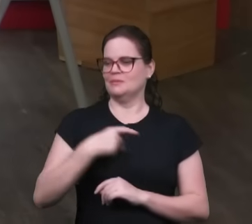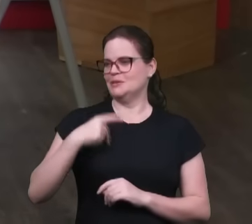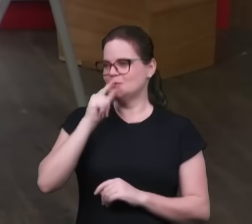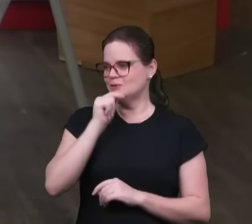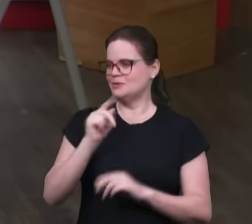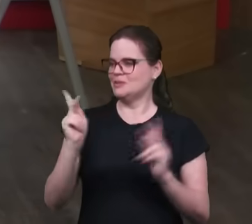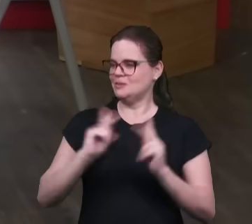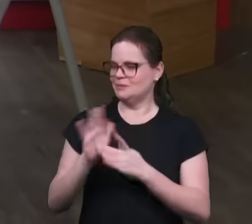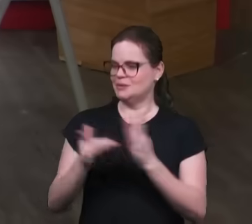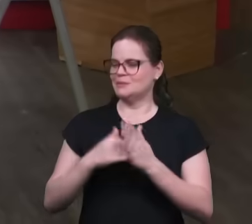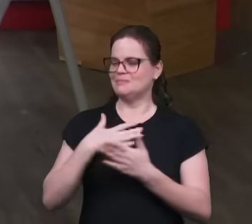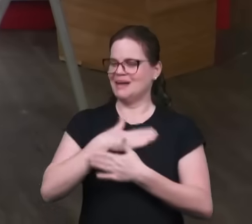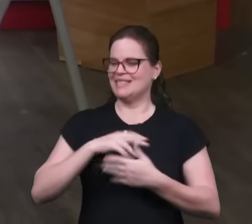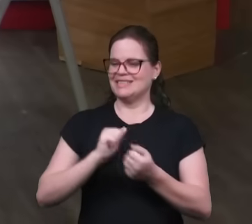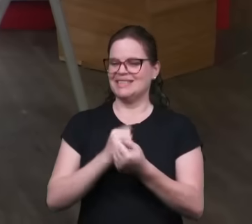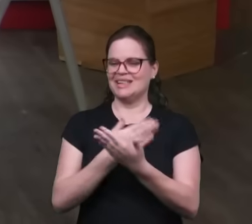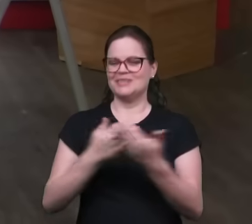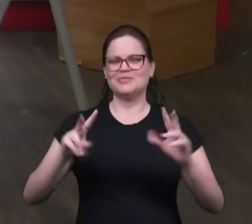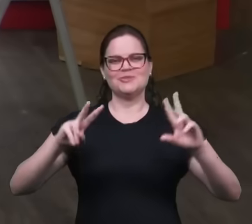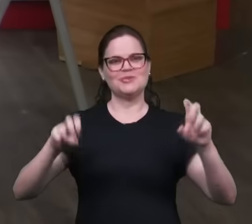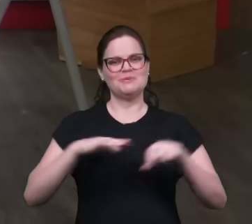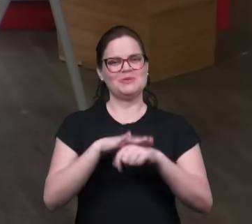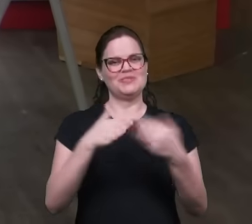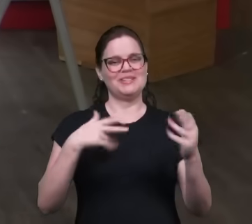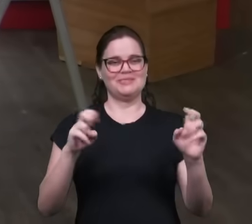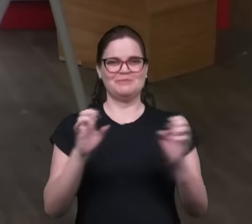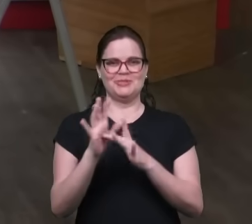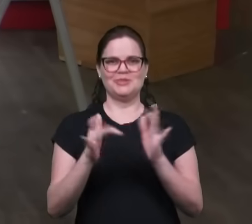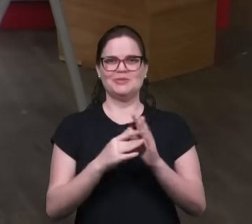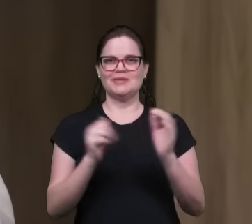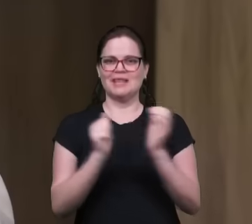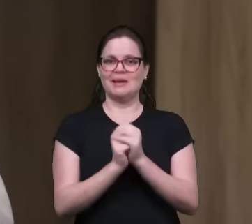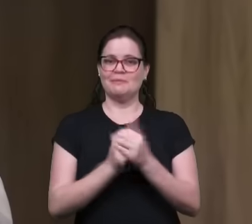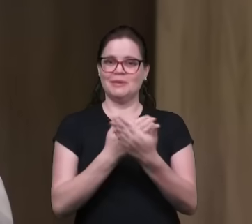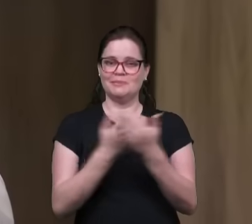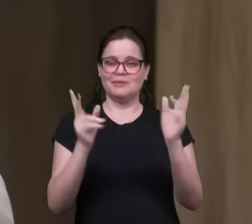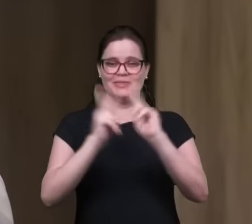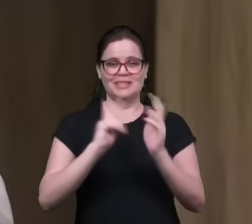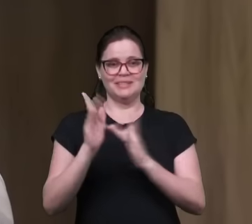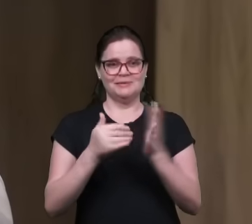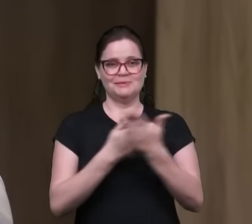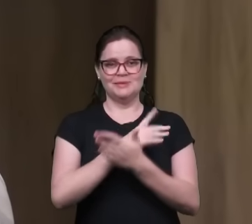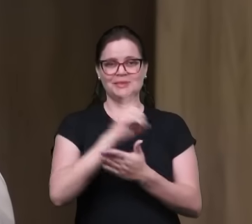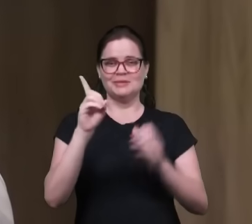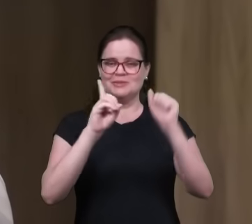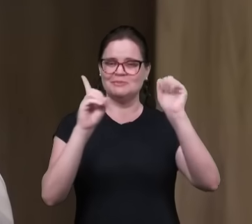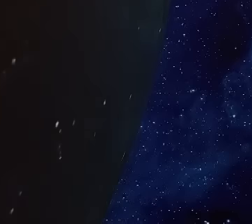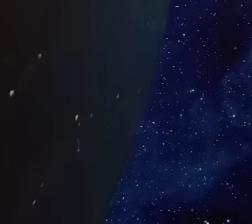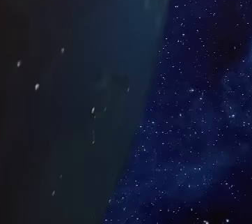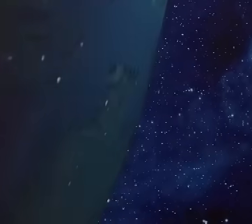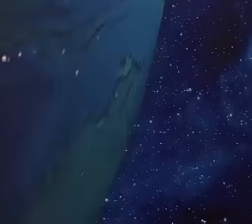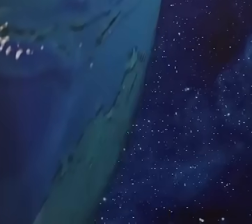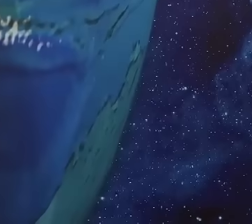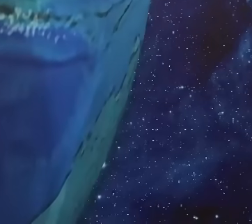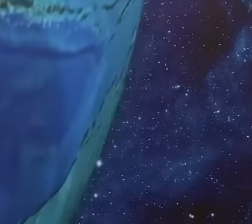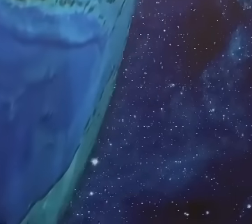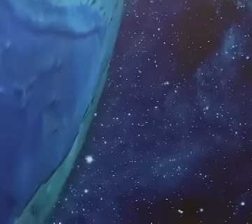um prazer, principalmente falar sobre Jesus, né? Amém. A paz do Senhor para você, então, fica com Deus e até a próxima.